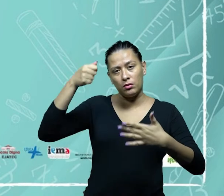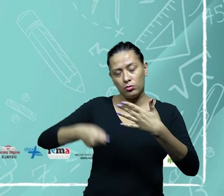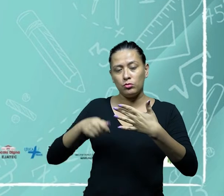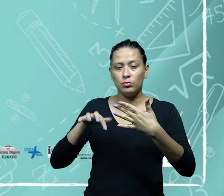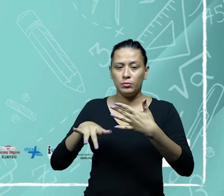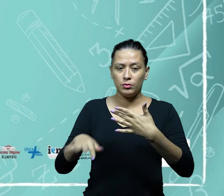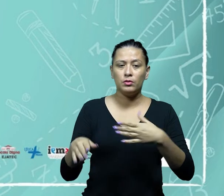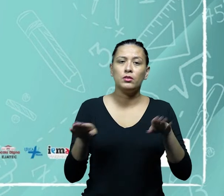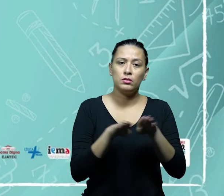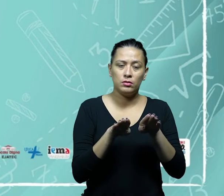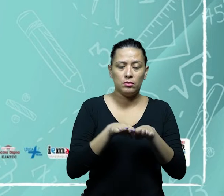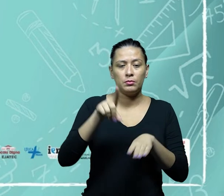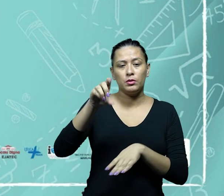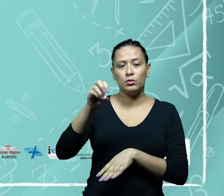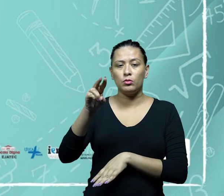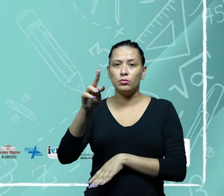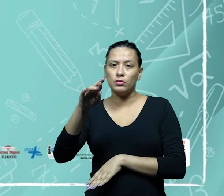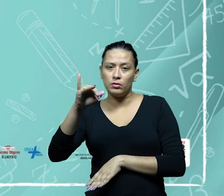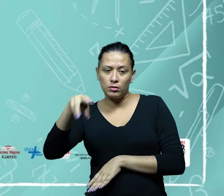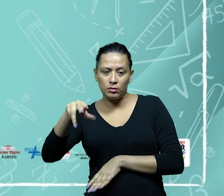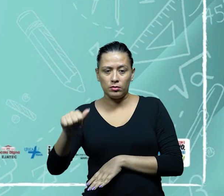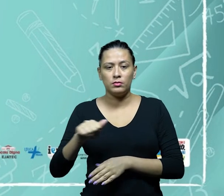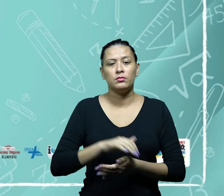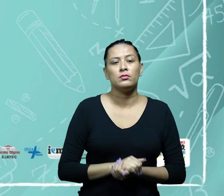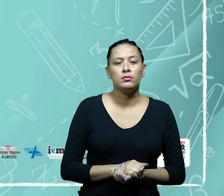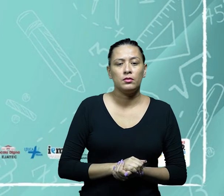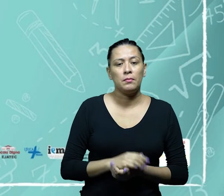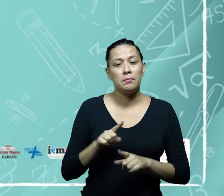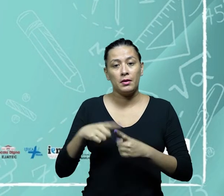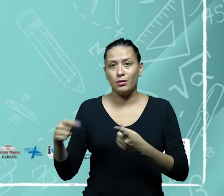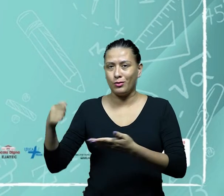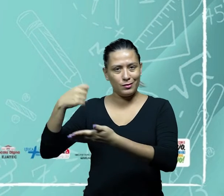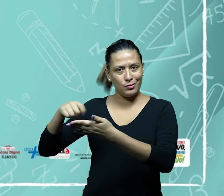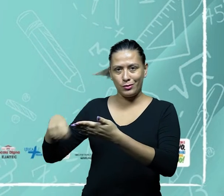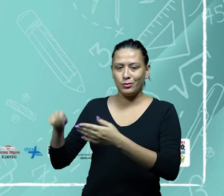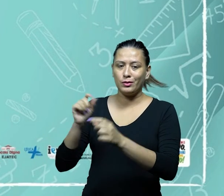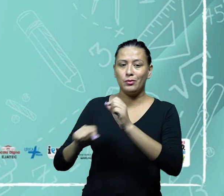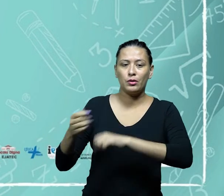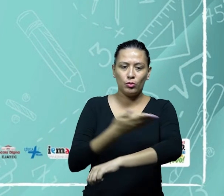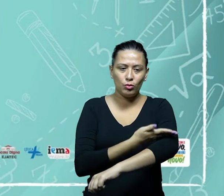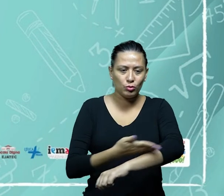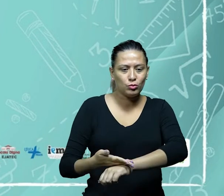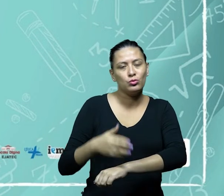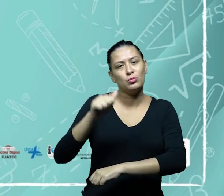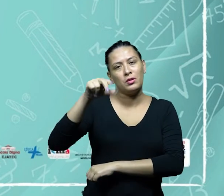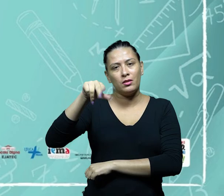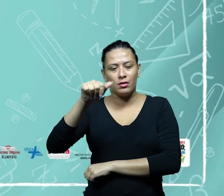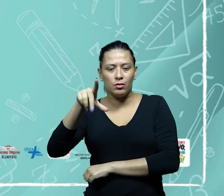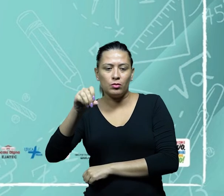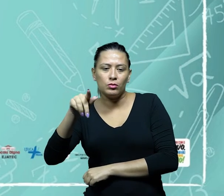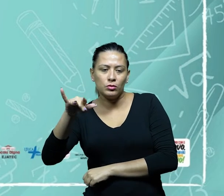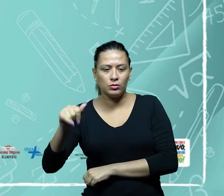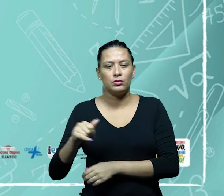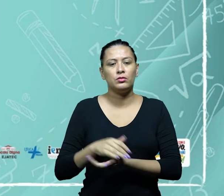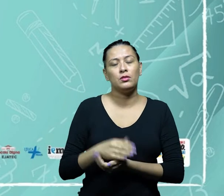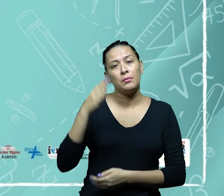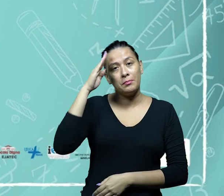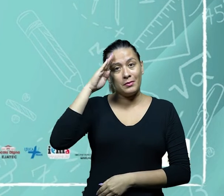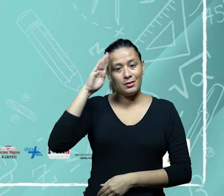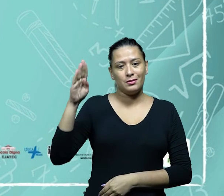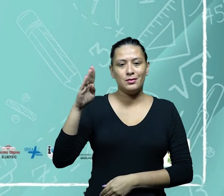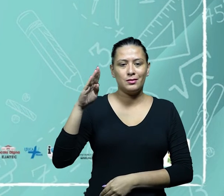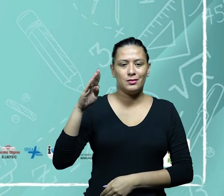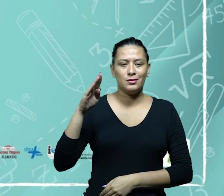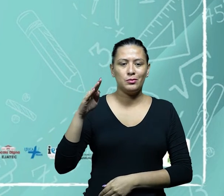escrita nós temos as leis aí jurisprudência EA doutrina já não responde formais não escrita nós temos os costumes